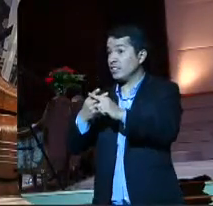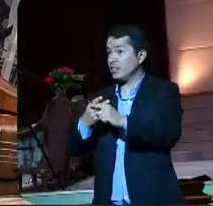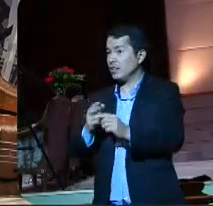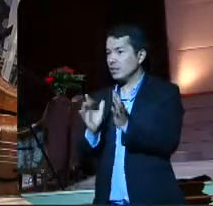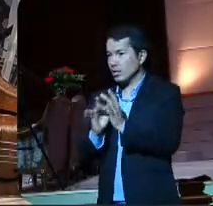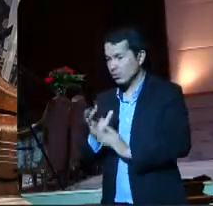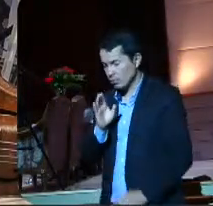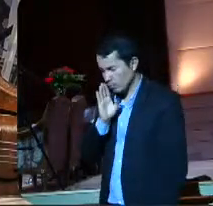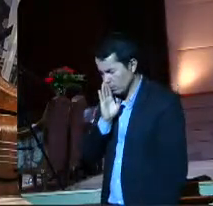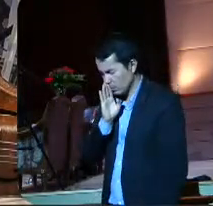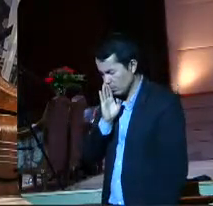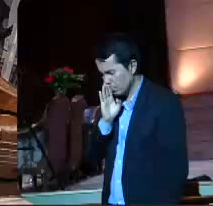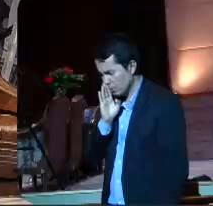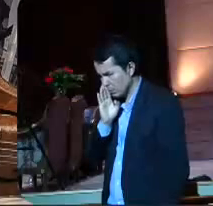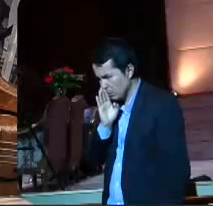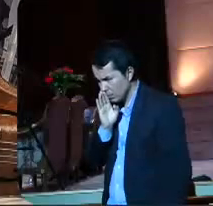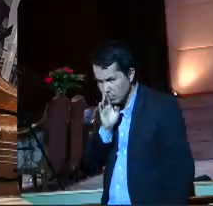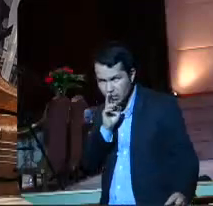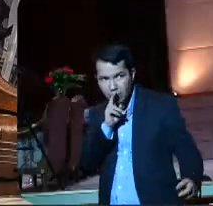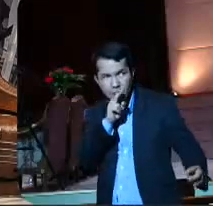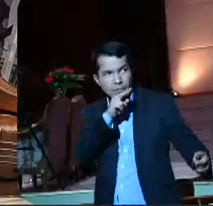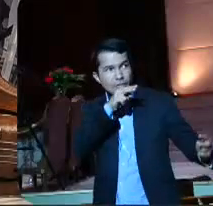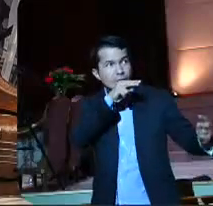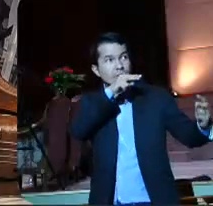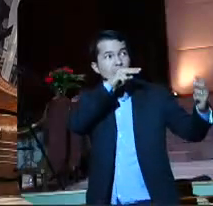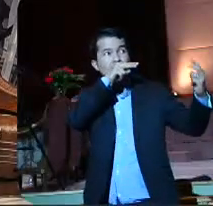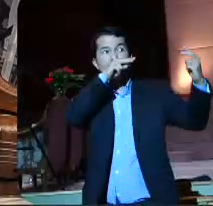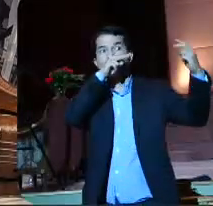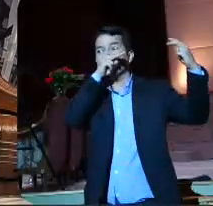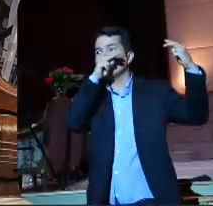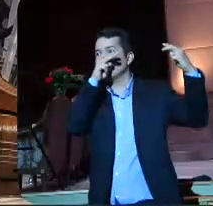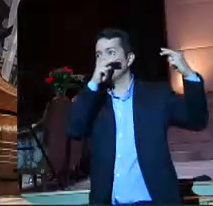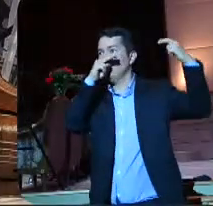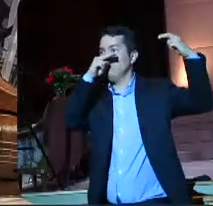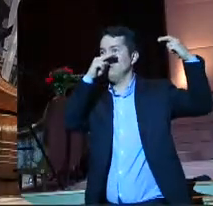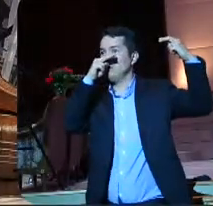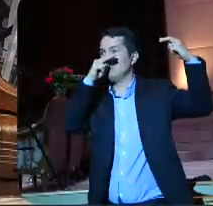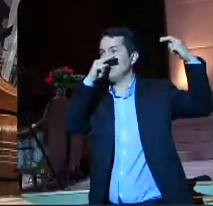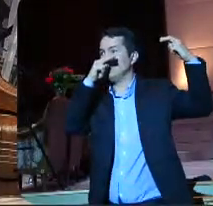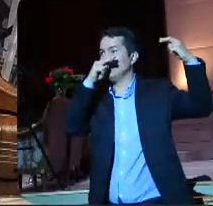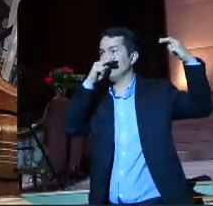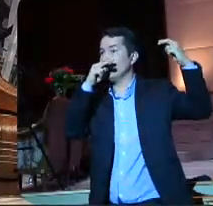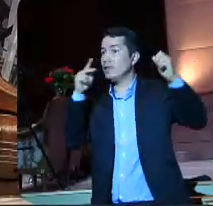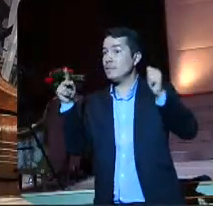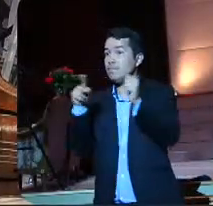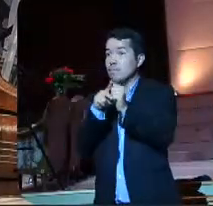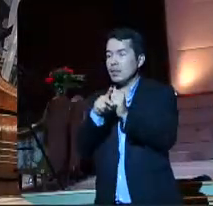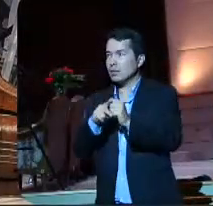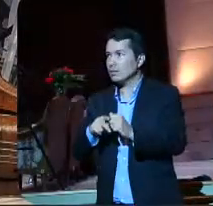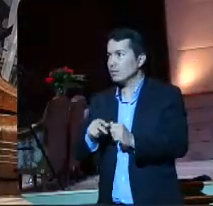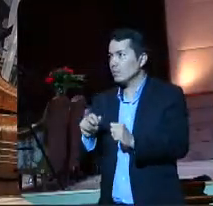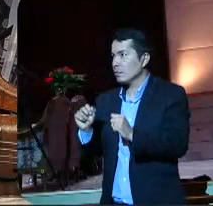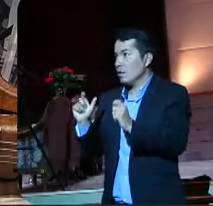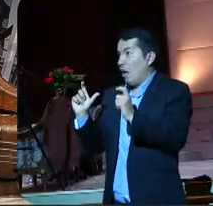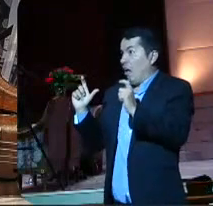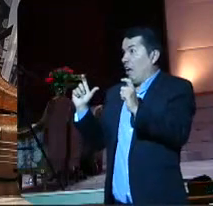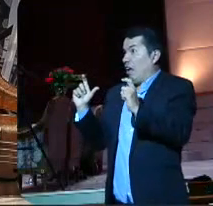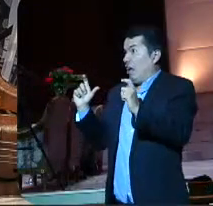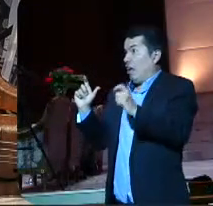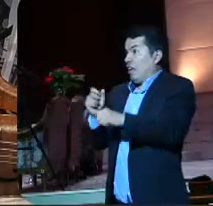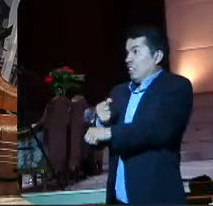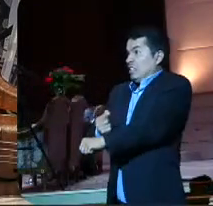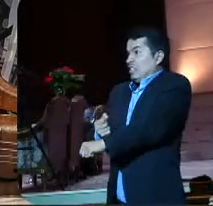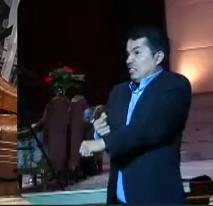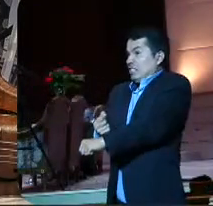Jesus, que sabia que Pedro havia negado três vezes, ele deixa de